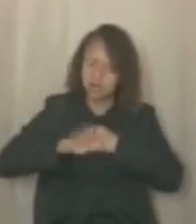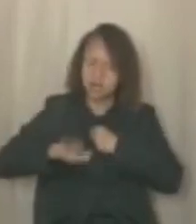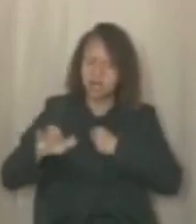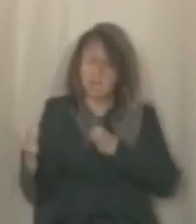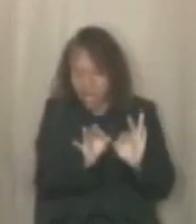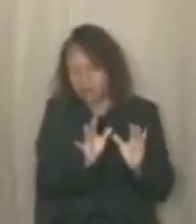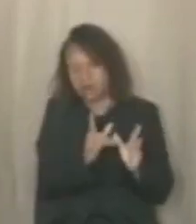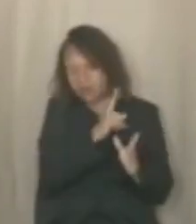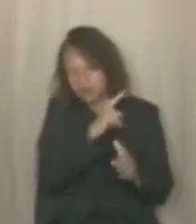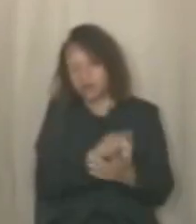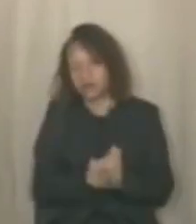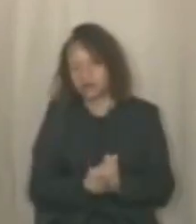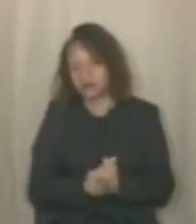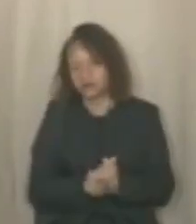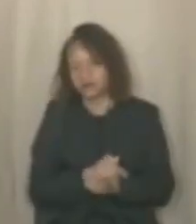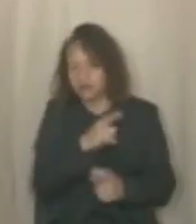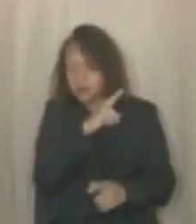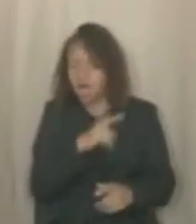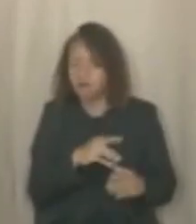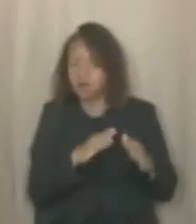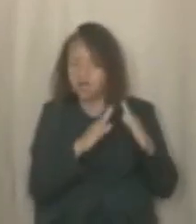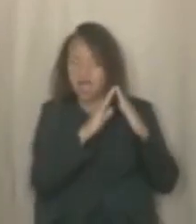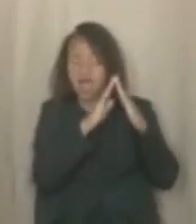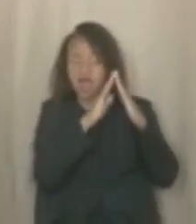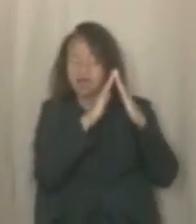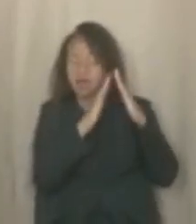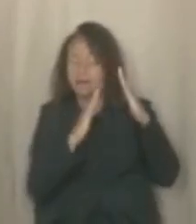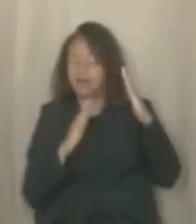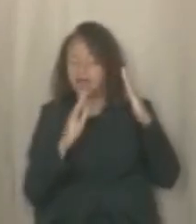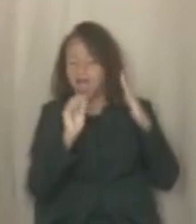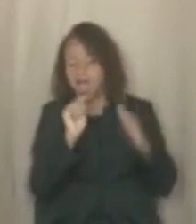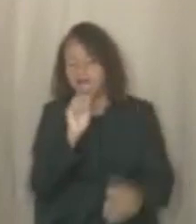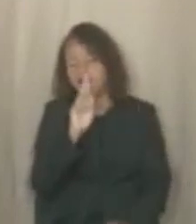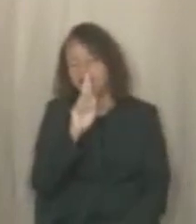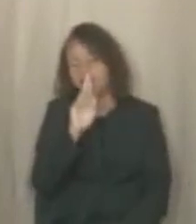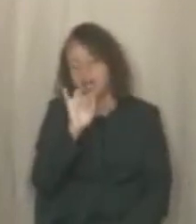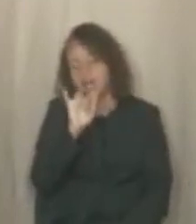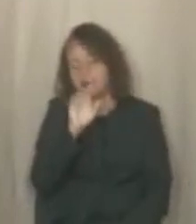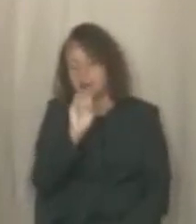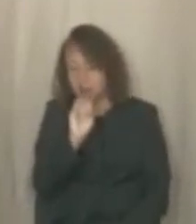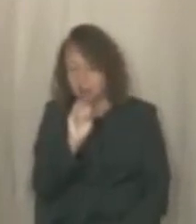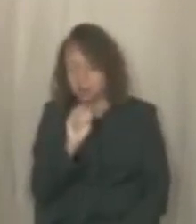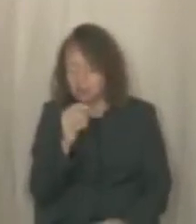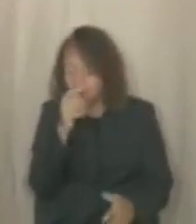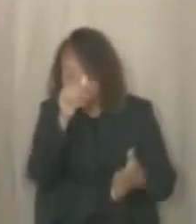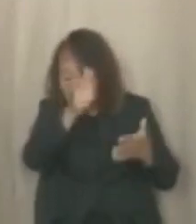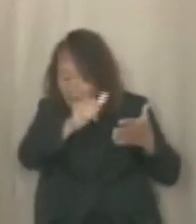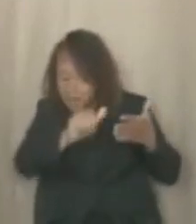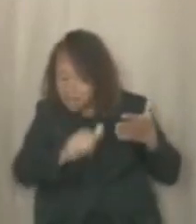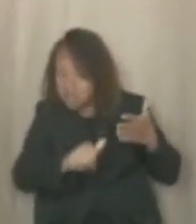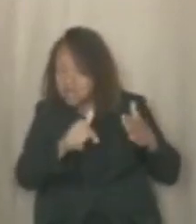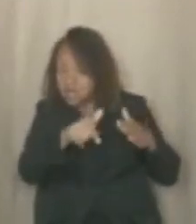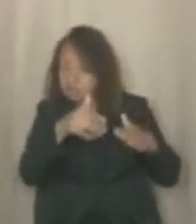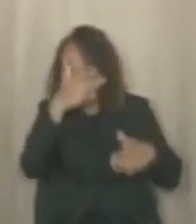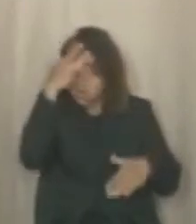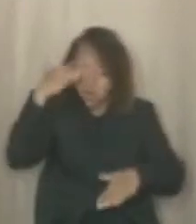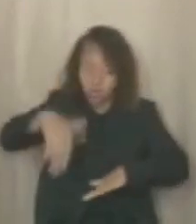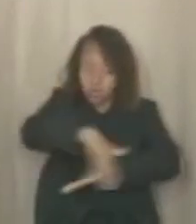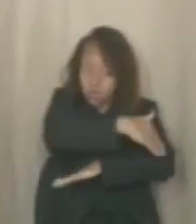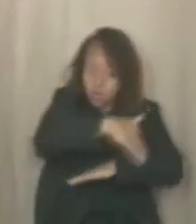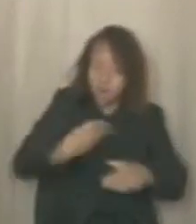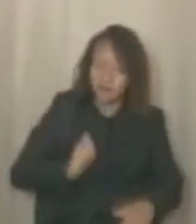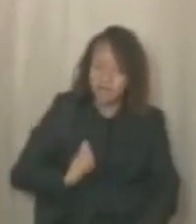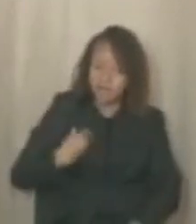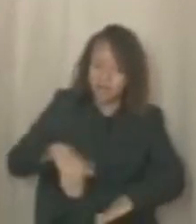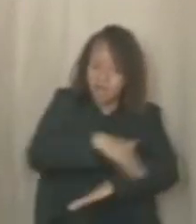crianças vamos olhar os abrigos analise Se as pessoas em situação de rua as famílias que